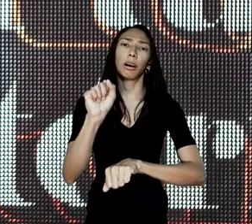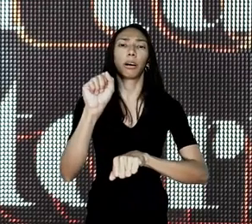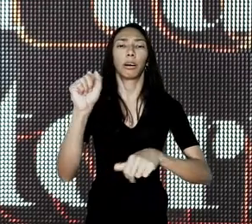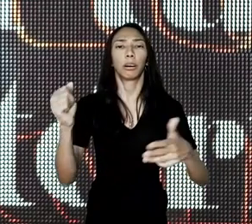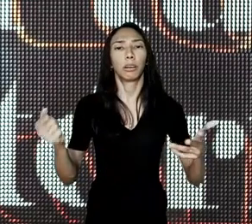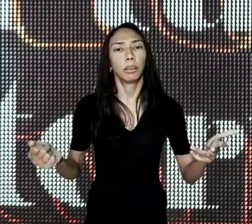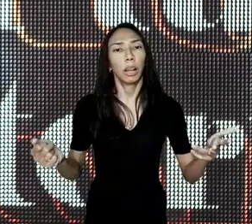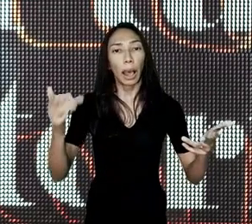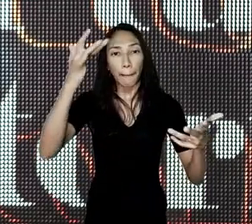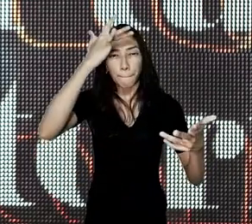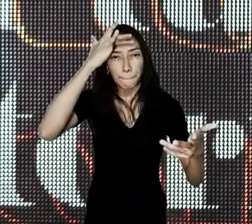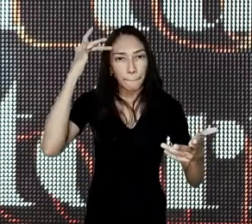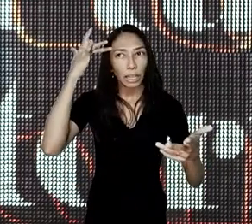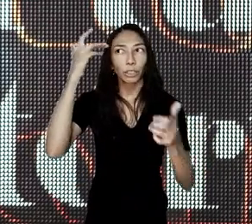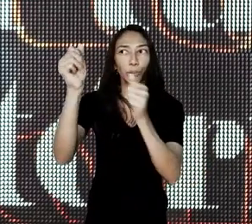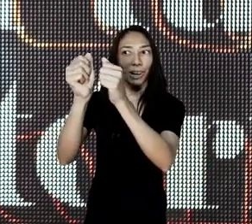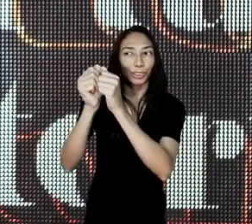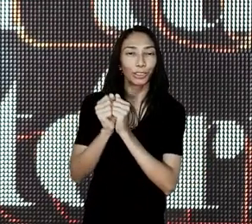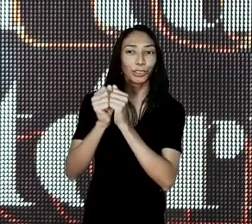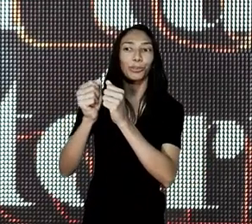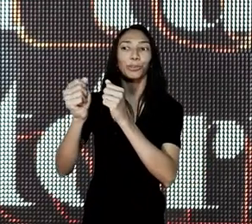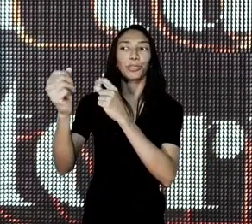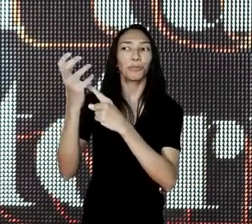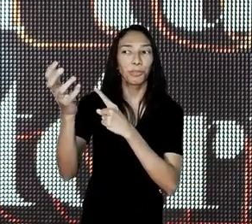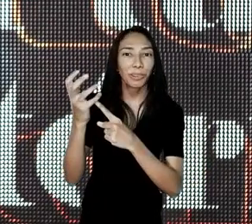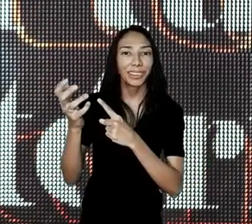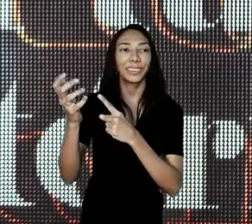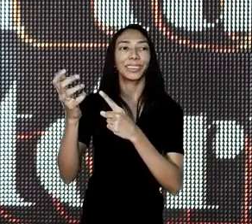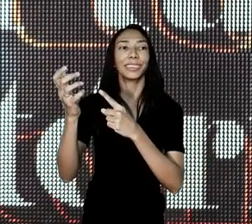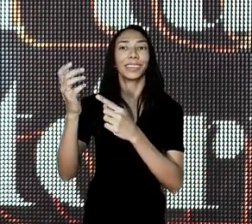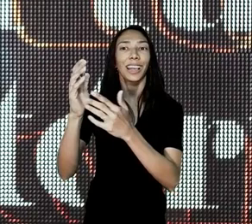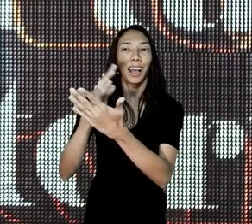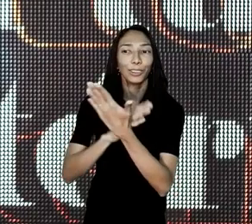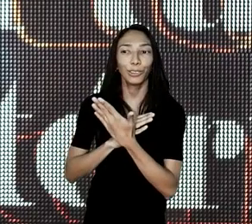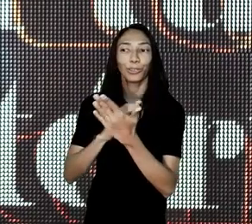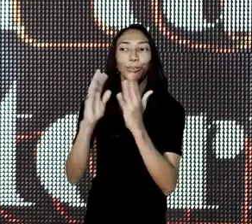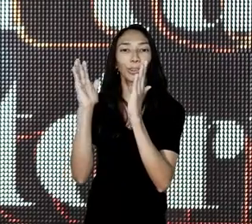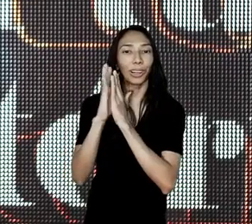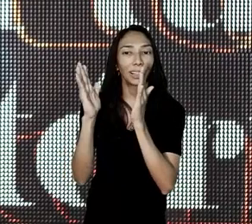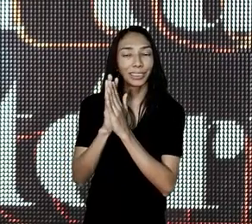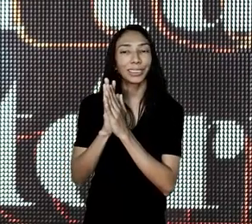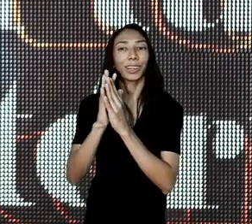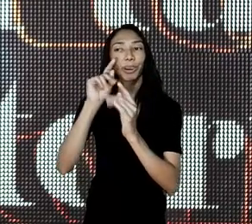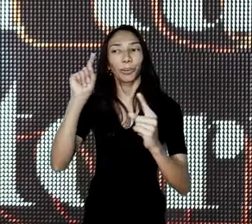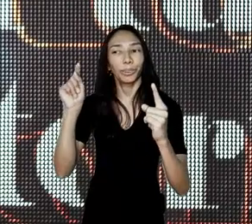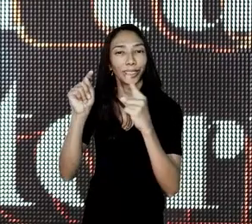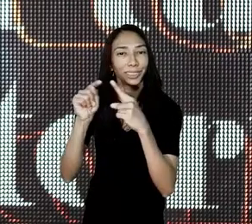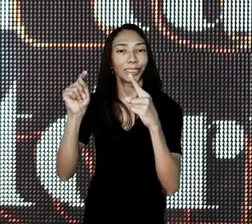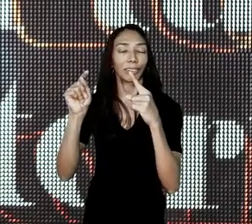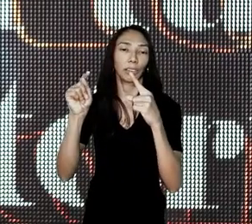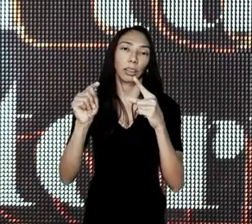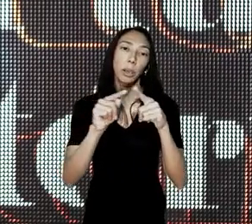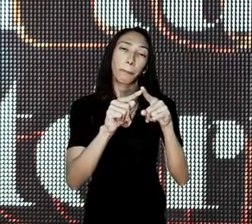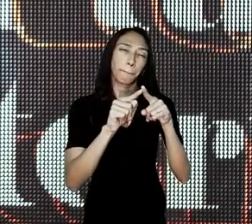Veja quem é uma voz na sua vida, seus pais, seu cônjuge, seus pastores, amigos de propósito. Mas as